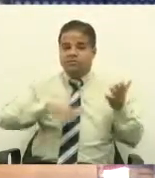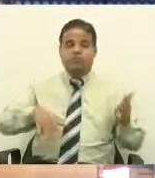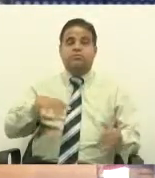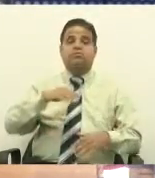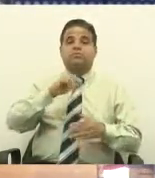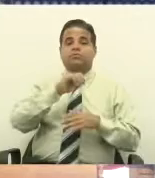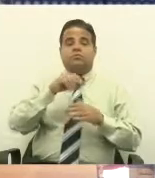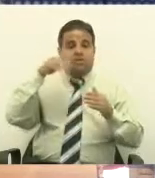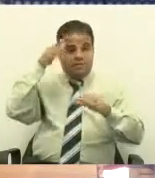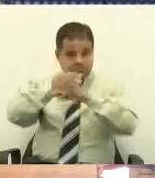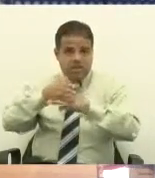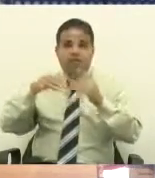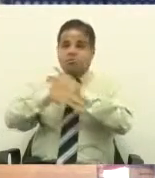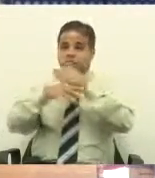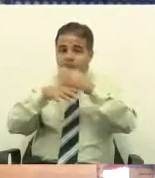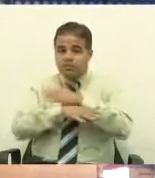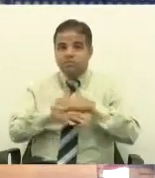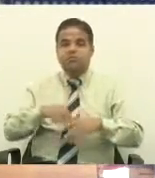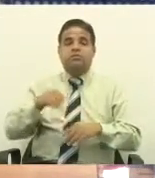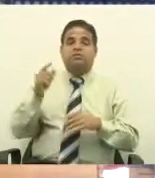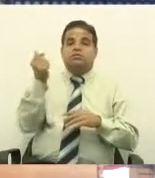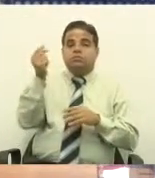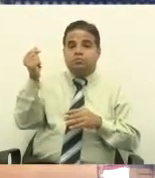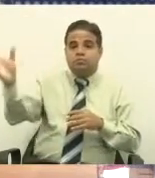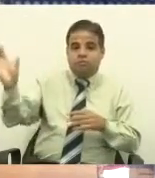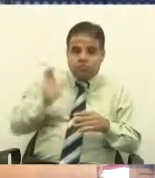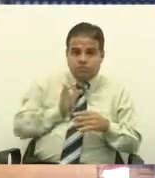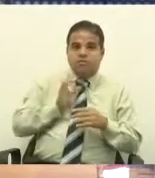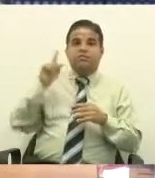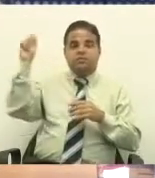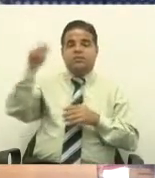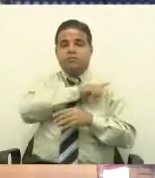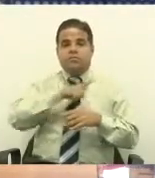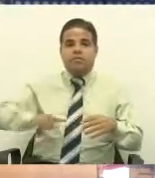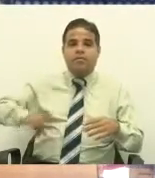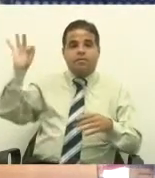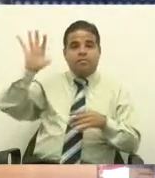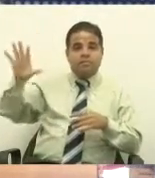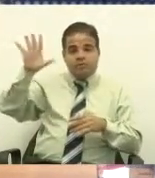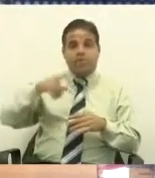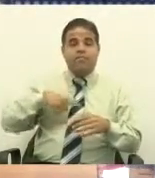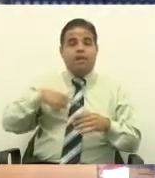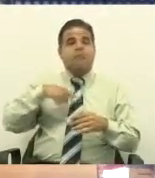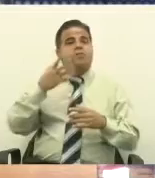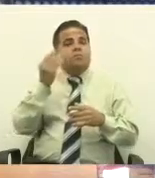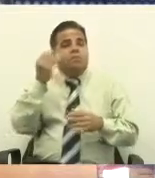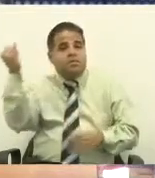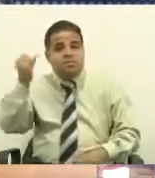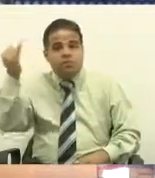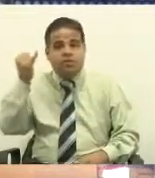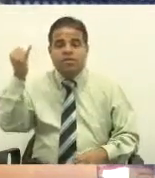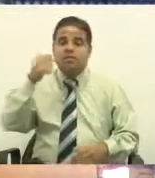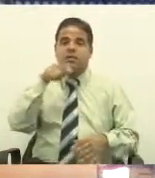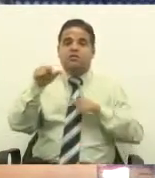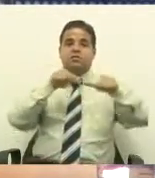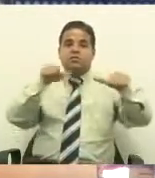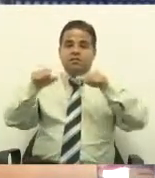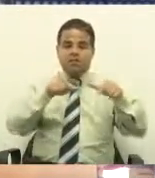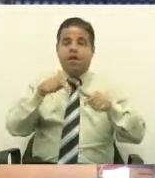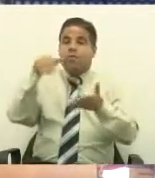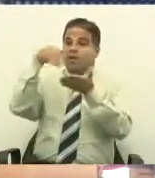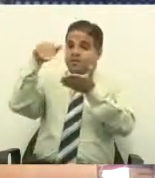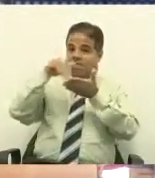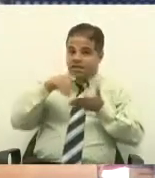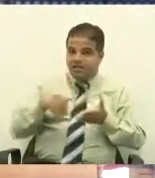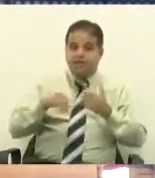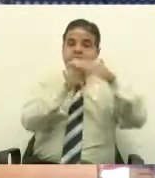Deliberativo com o município, deliberativo com recursos do governo federal. Então, ela tem uma suma importância no papel com a secretaria,